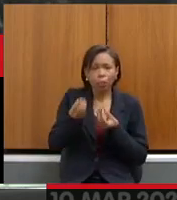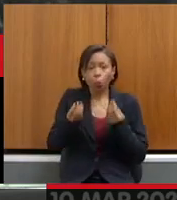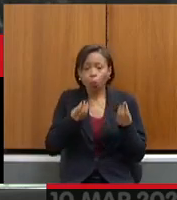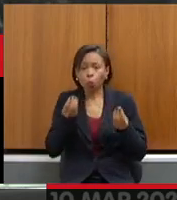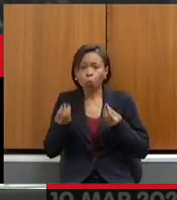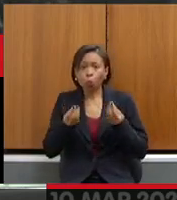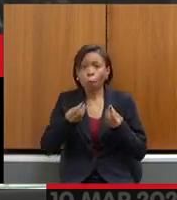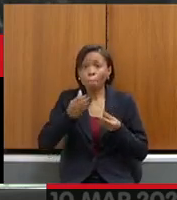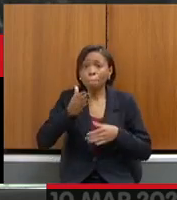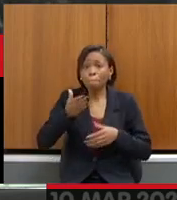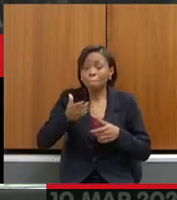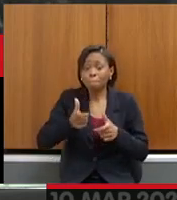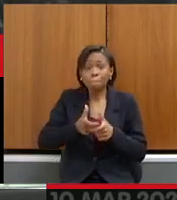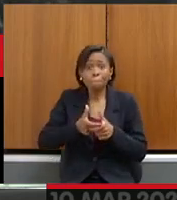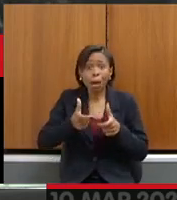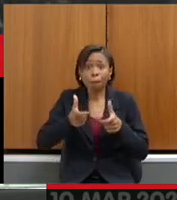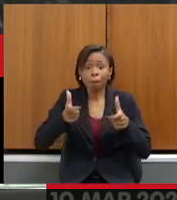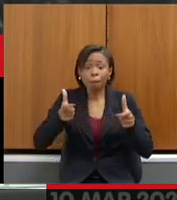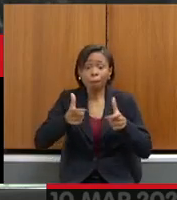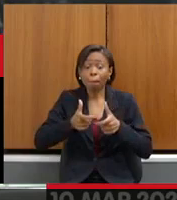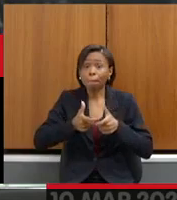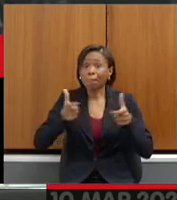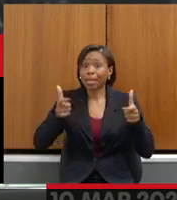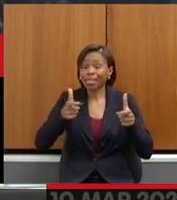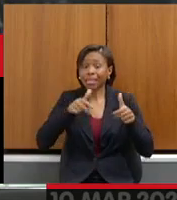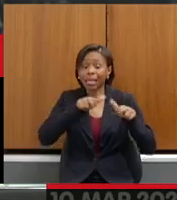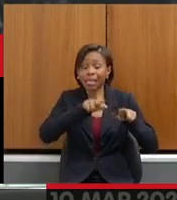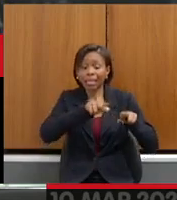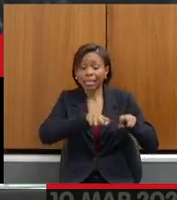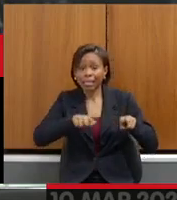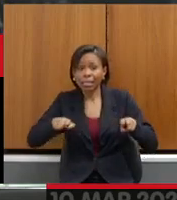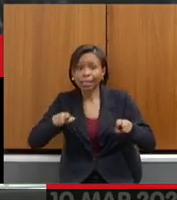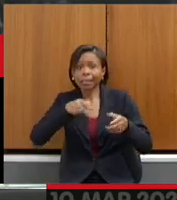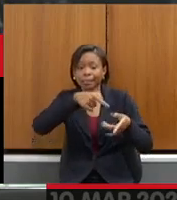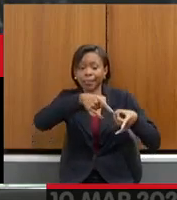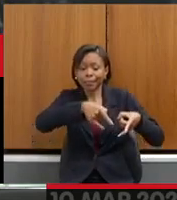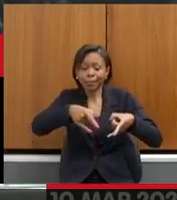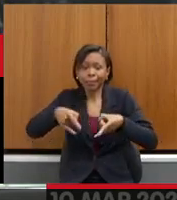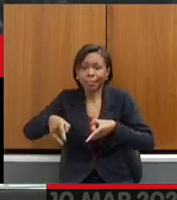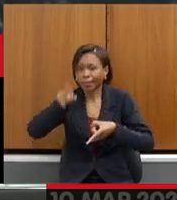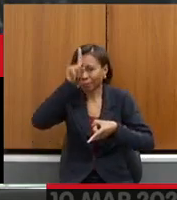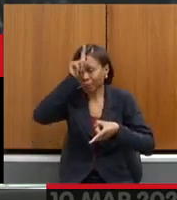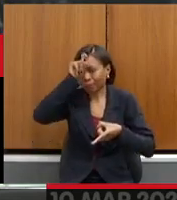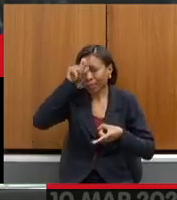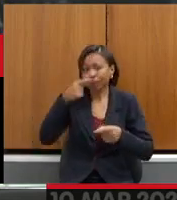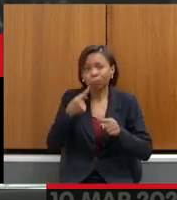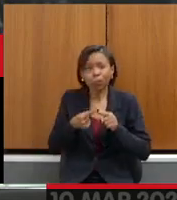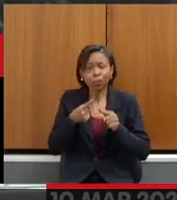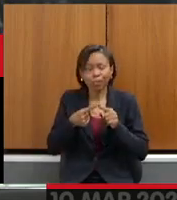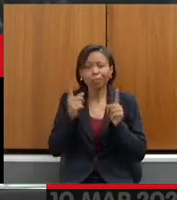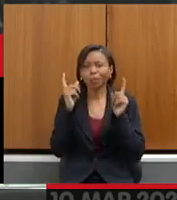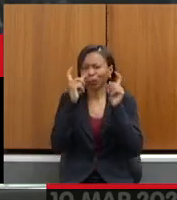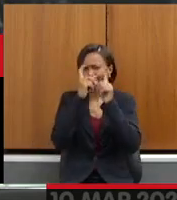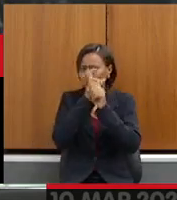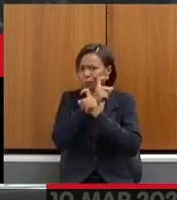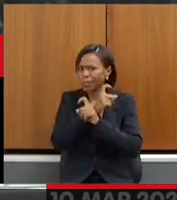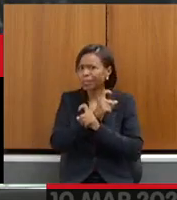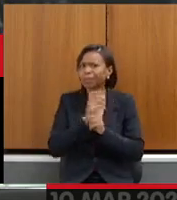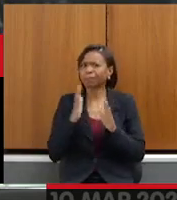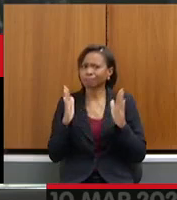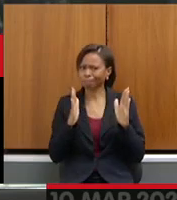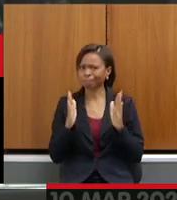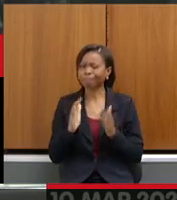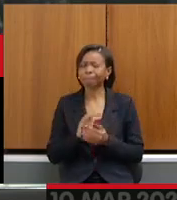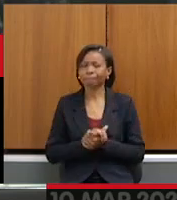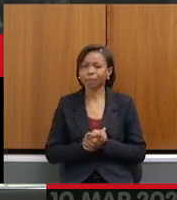mais lei de nós sabemos que não é fácil nesse momento e mesmo